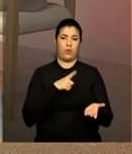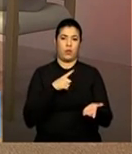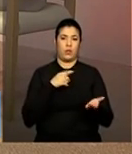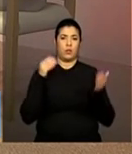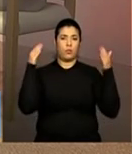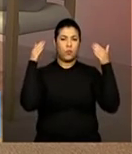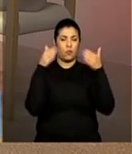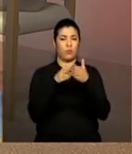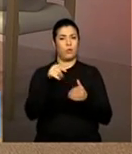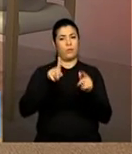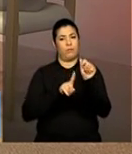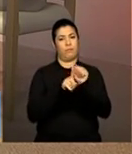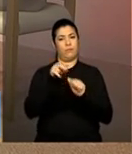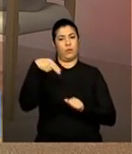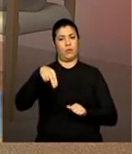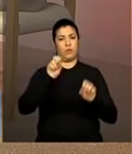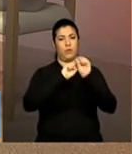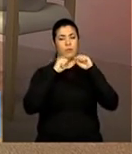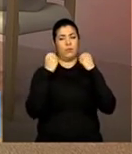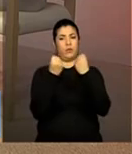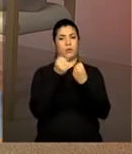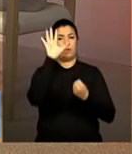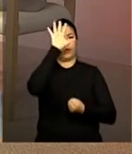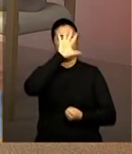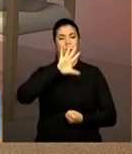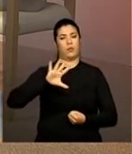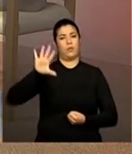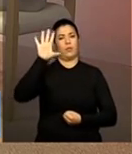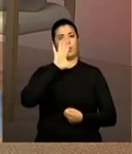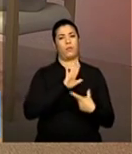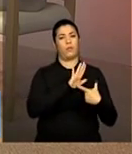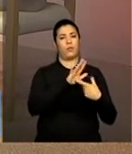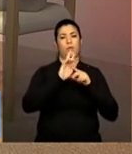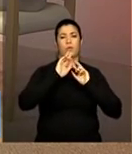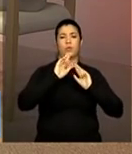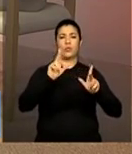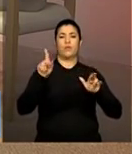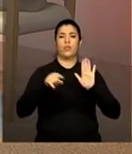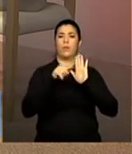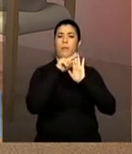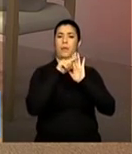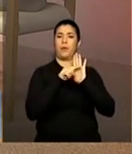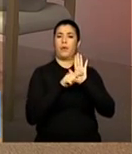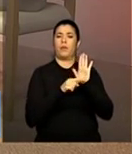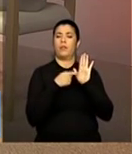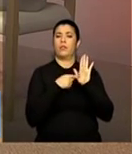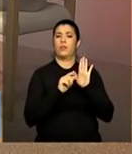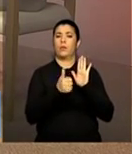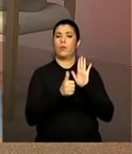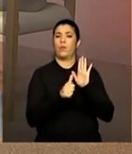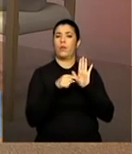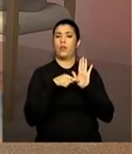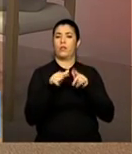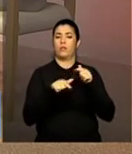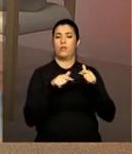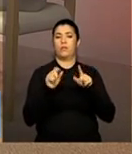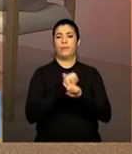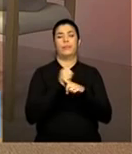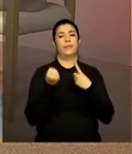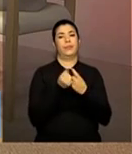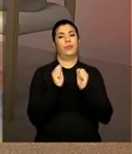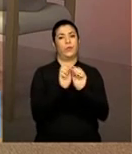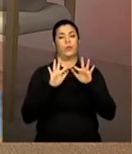novembro com o seminário nacional que trouxe uma série de indicativos qualificadores para esse trabalho social com